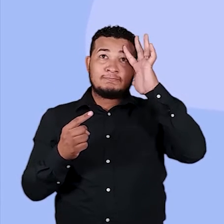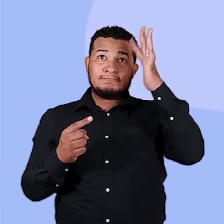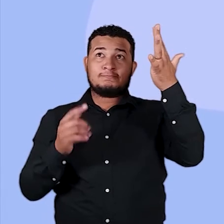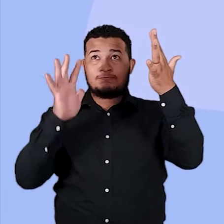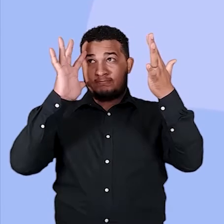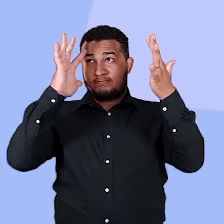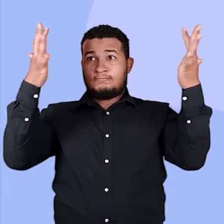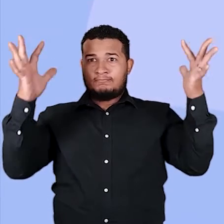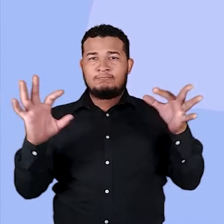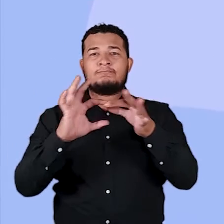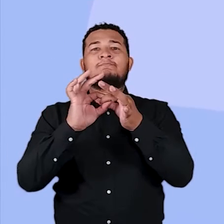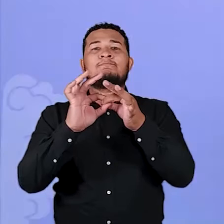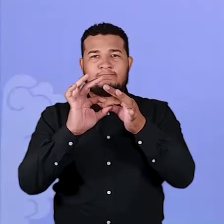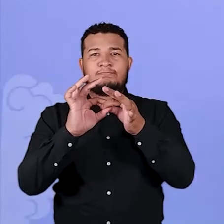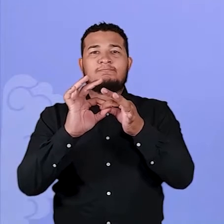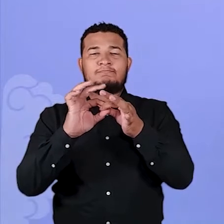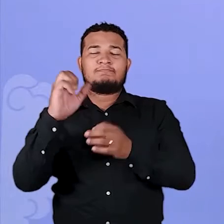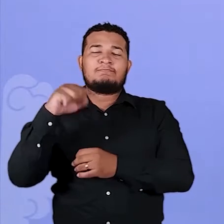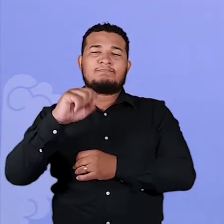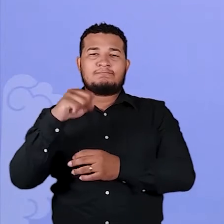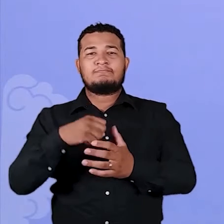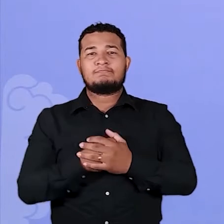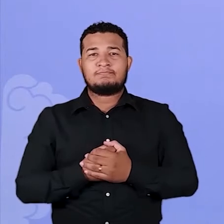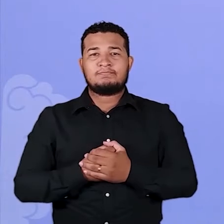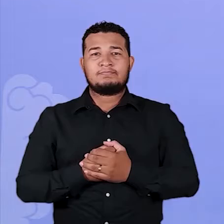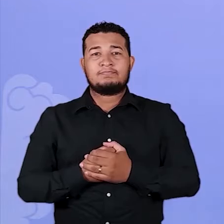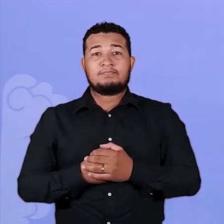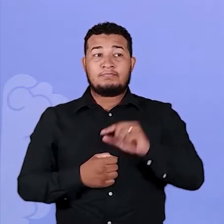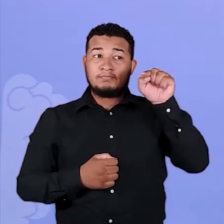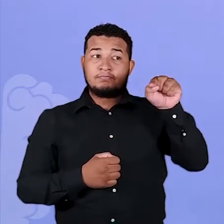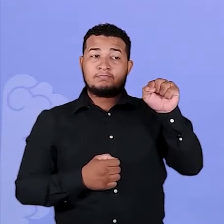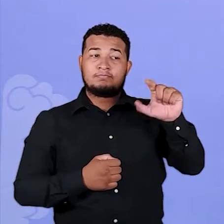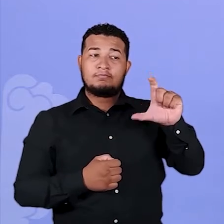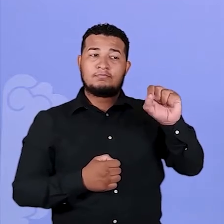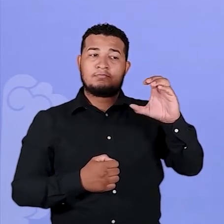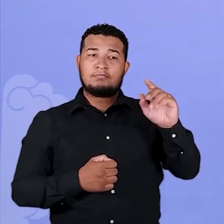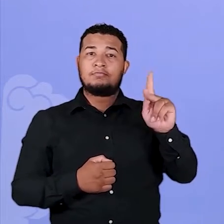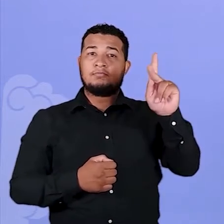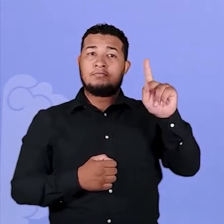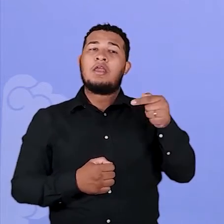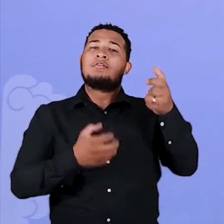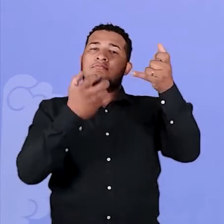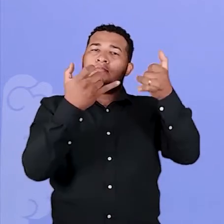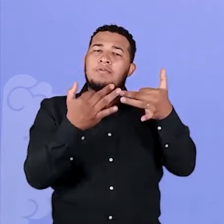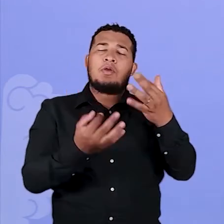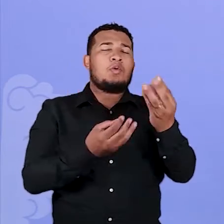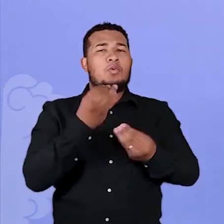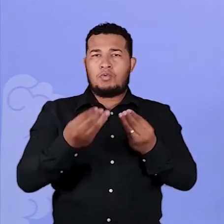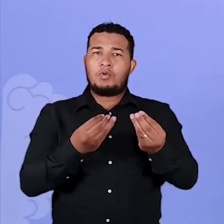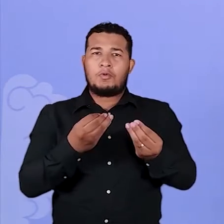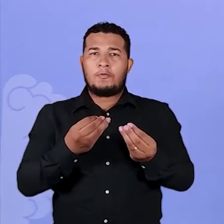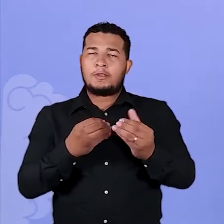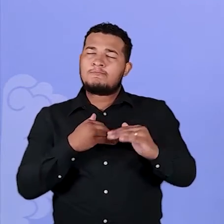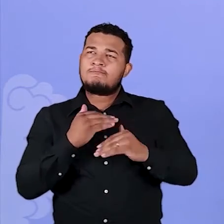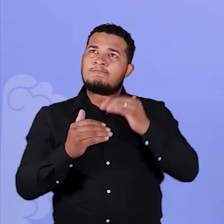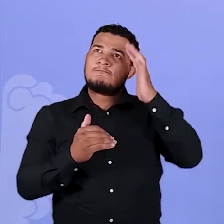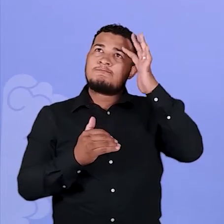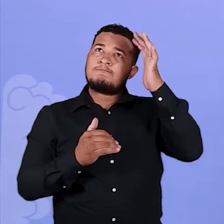essa ideia, chegaram a essa conclusão. Locke, por exemplo, vai desenvolver essa ideia da seguinte